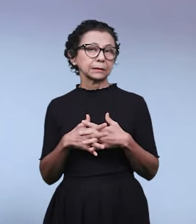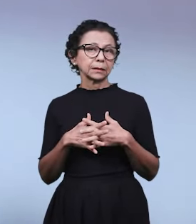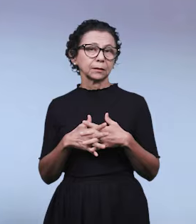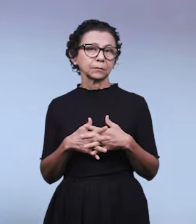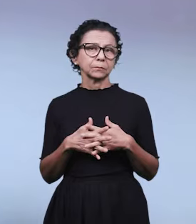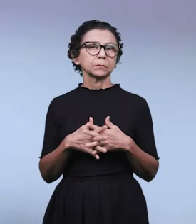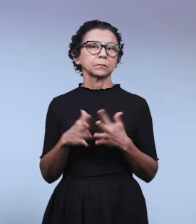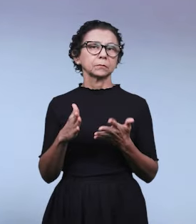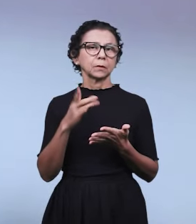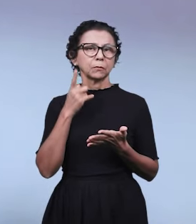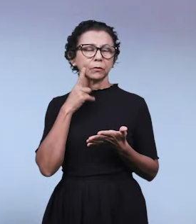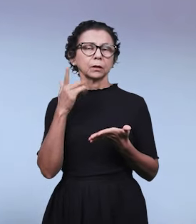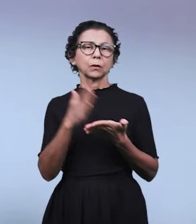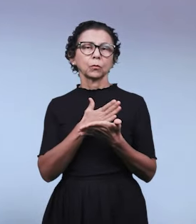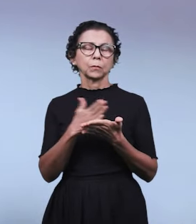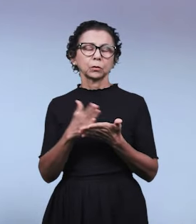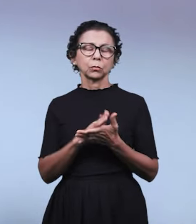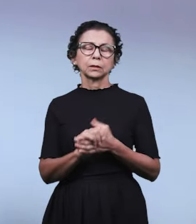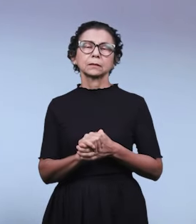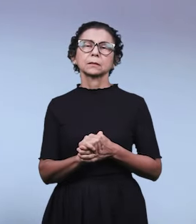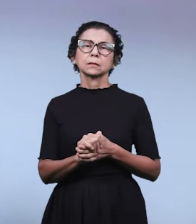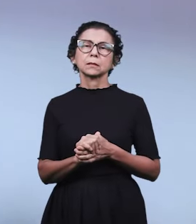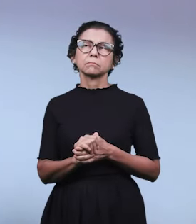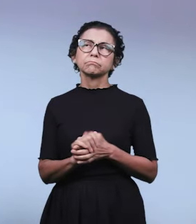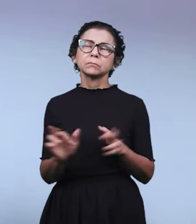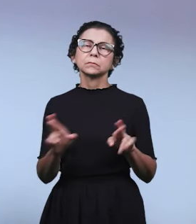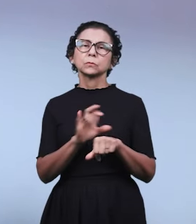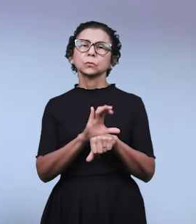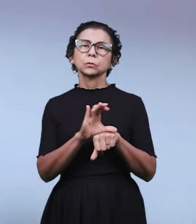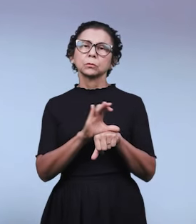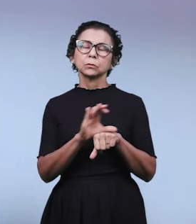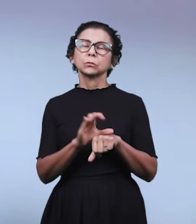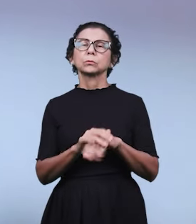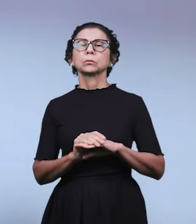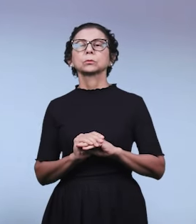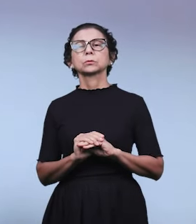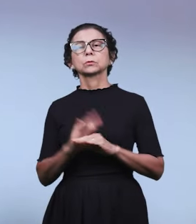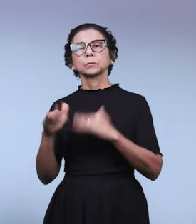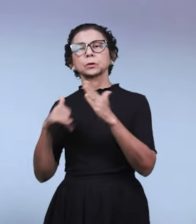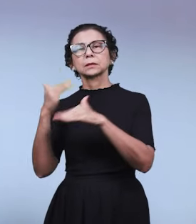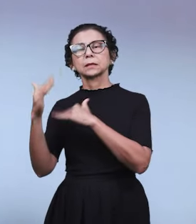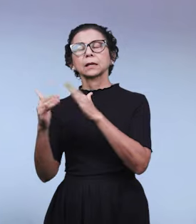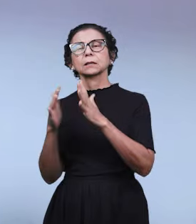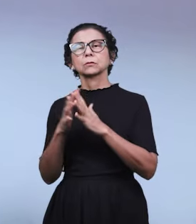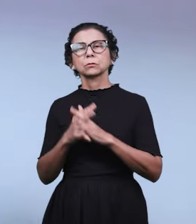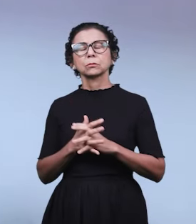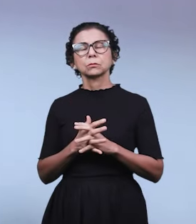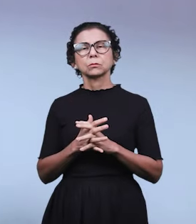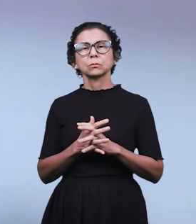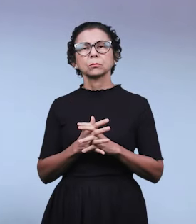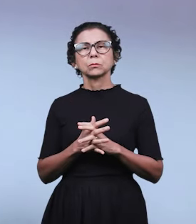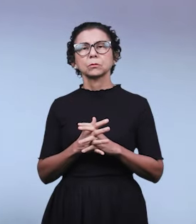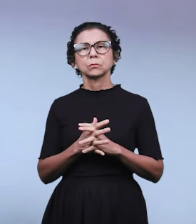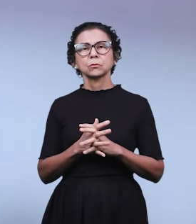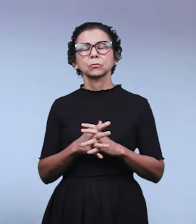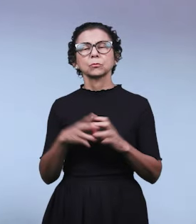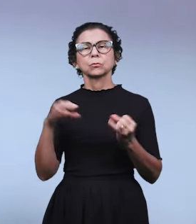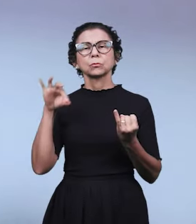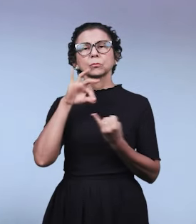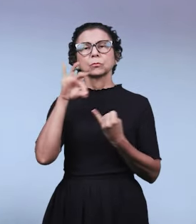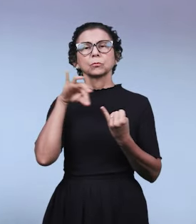de orientações técnicas para os cursos, para os processos seletivos dos cursos técnicos do